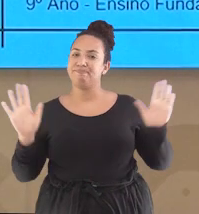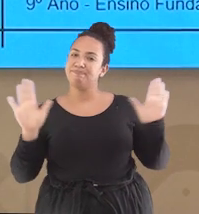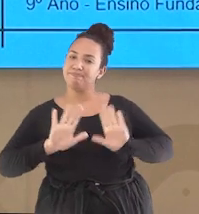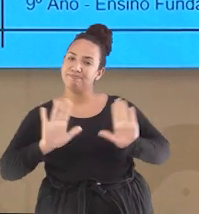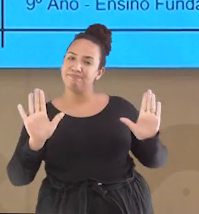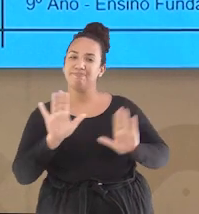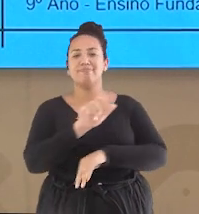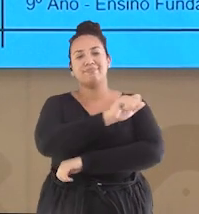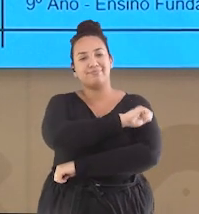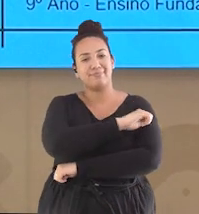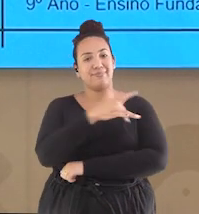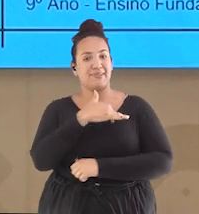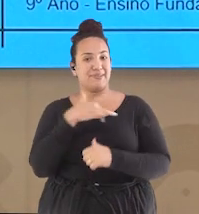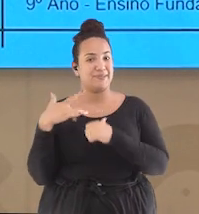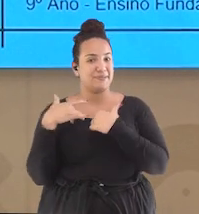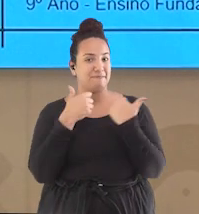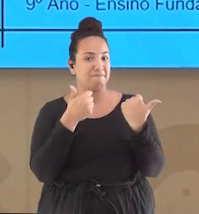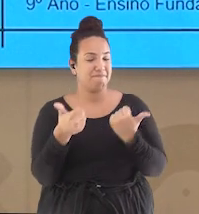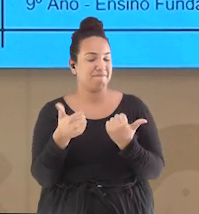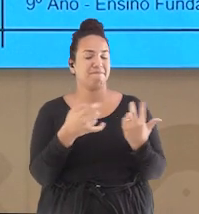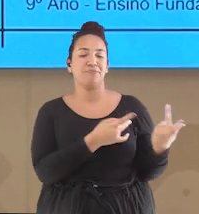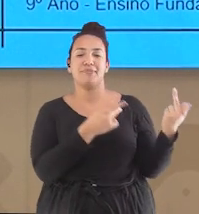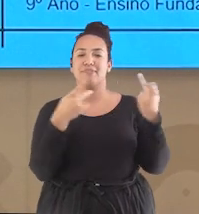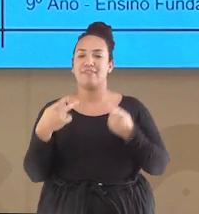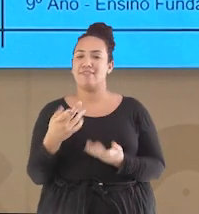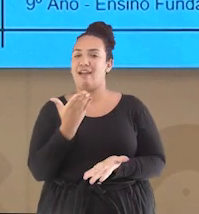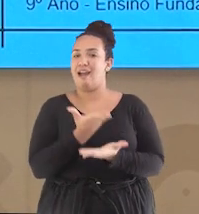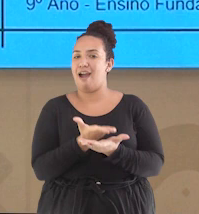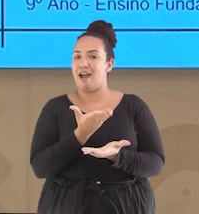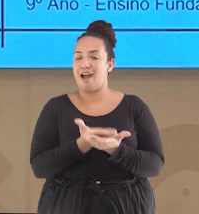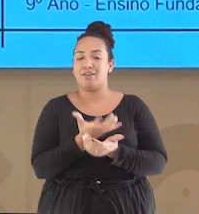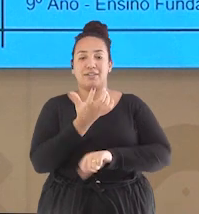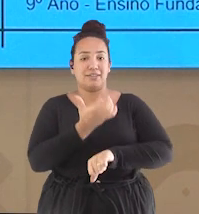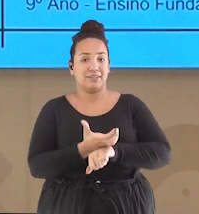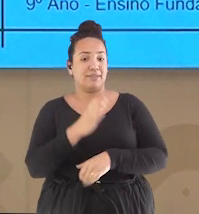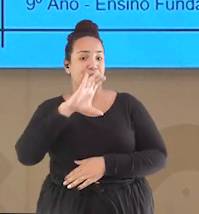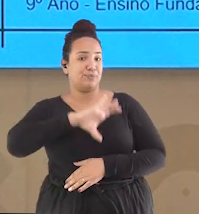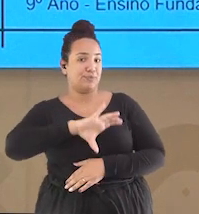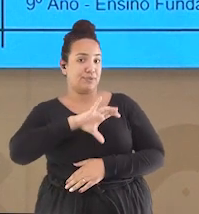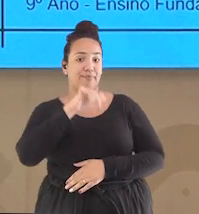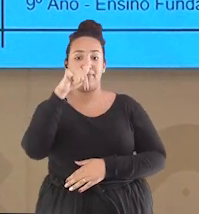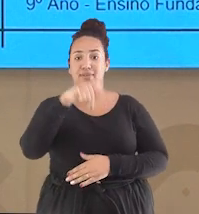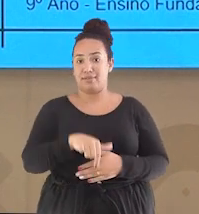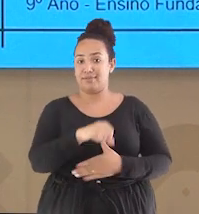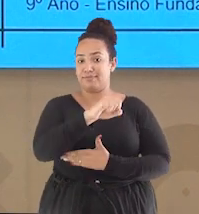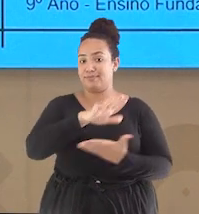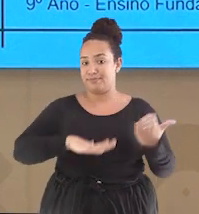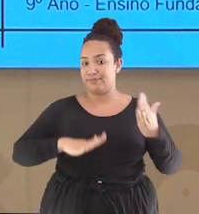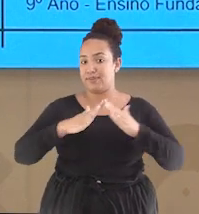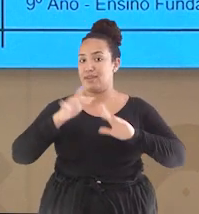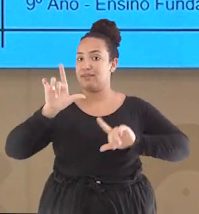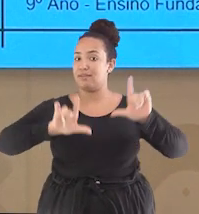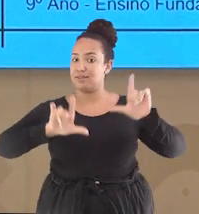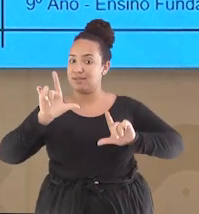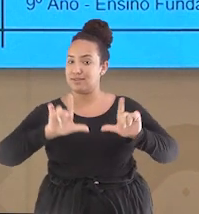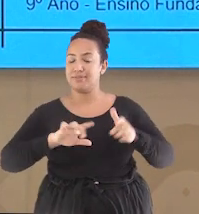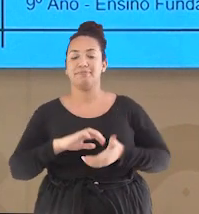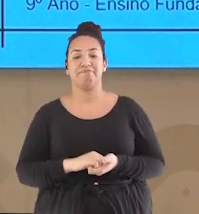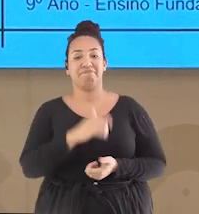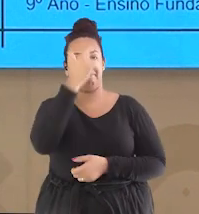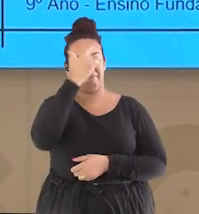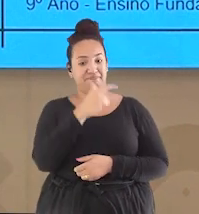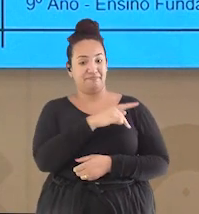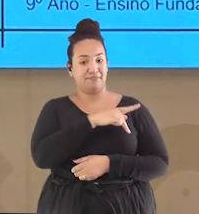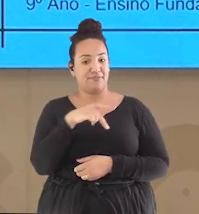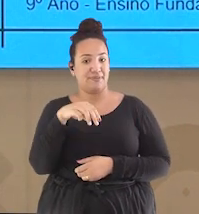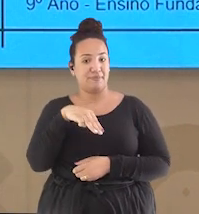Olá, estudantes! Tudo bem com vocês? Sejam bem-vindos a mais uma aula de língua portuguesa aqui no Dever em Casa na TV. Eu sou o